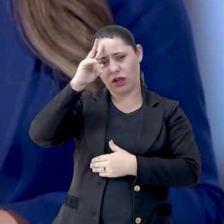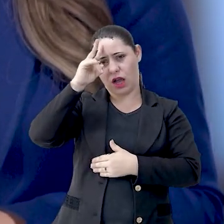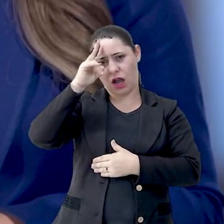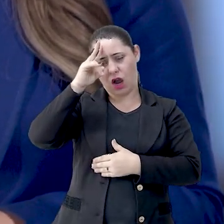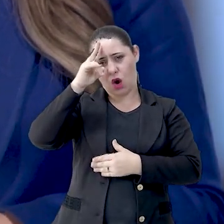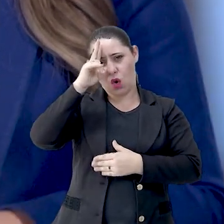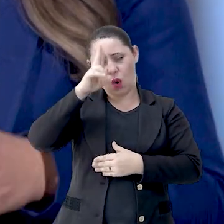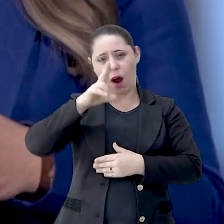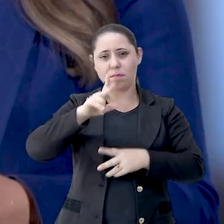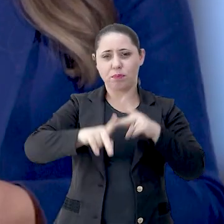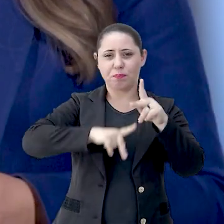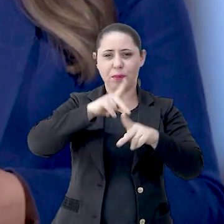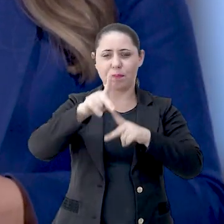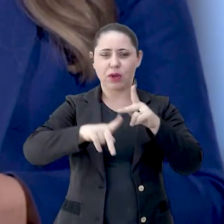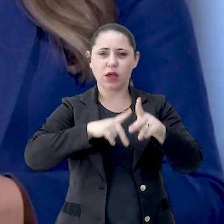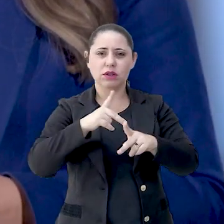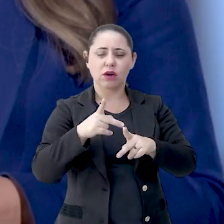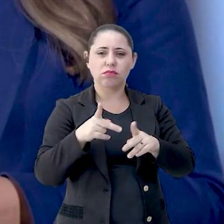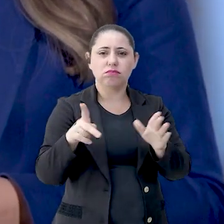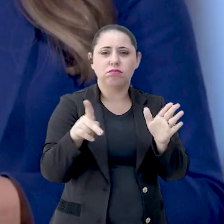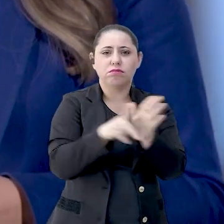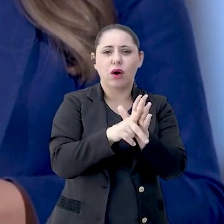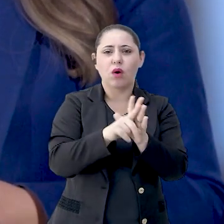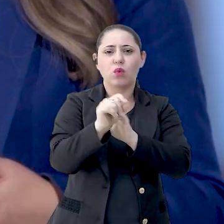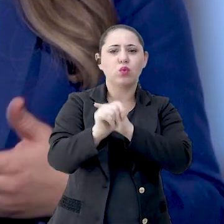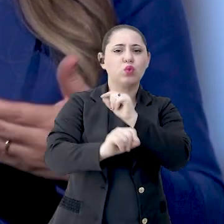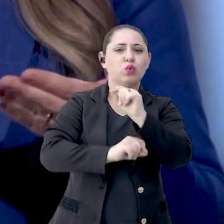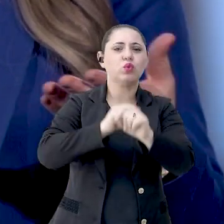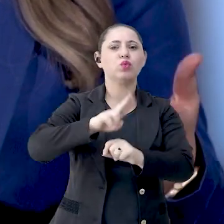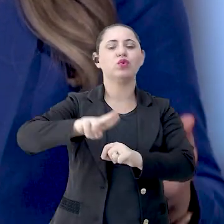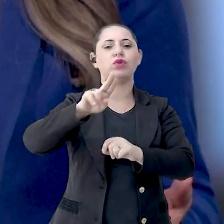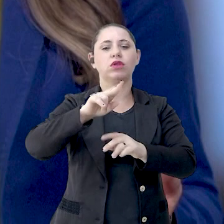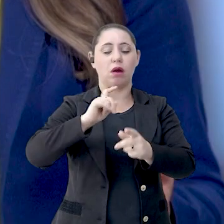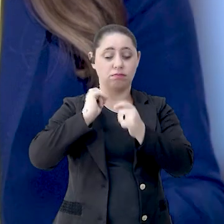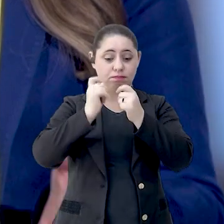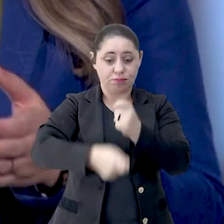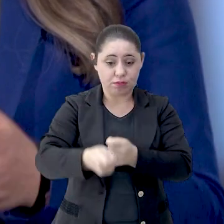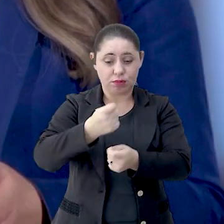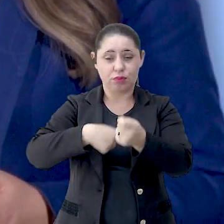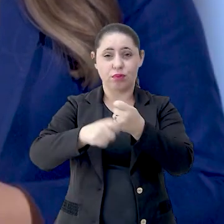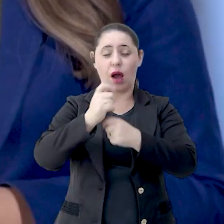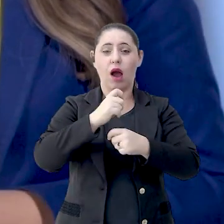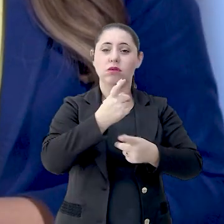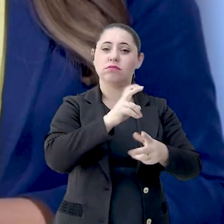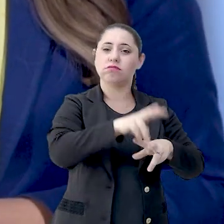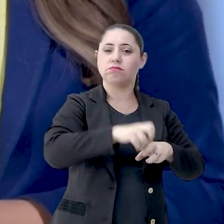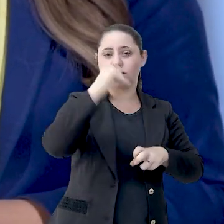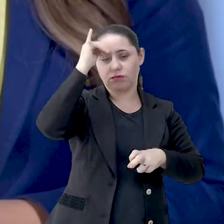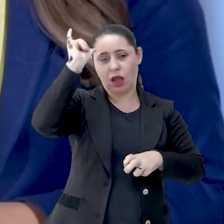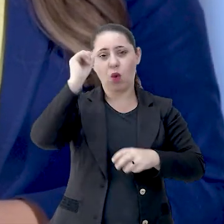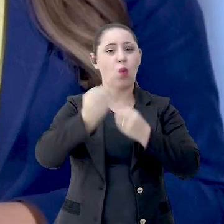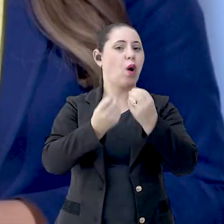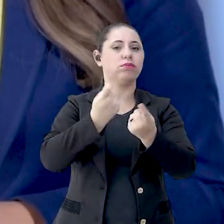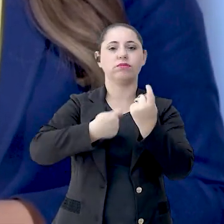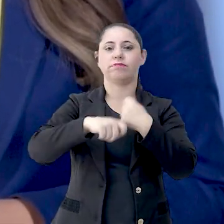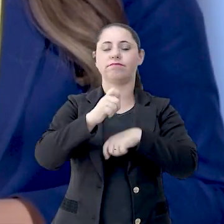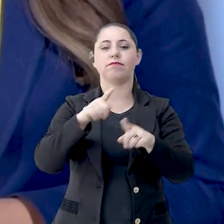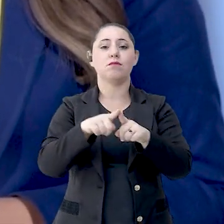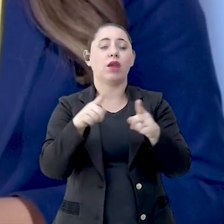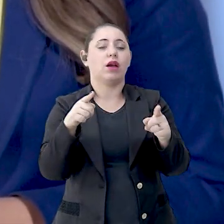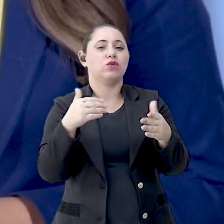de renda. Mais recentemente, no chamado Alto Pantanal, a pecuária extensiva se